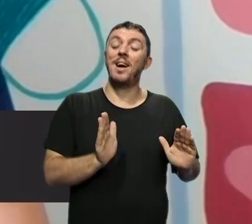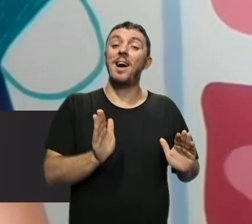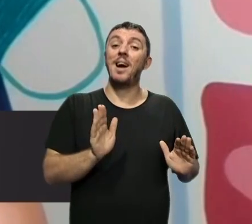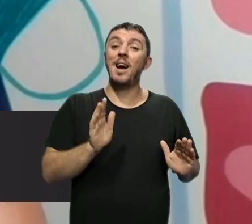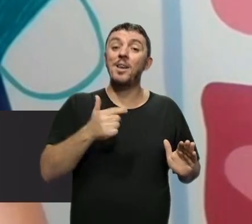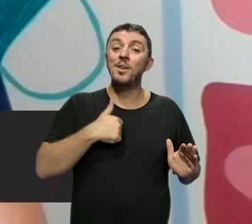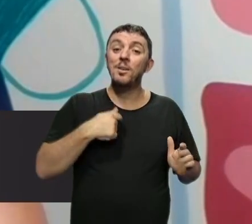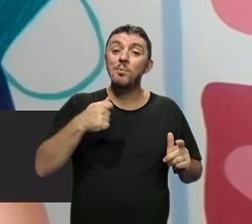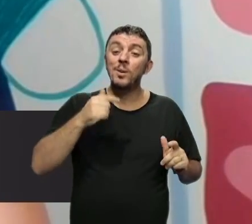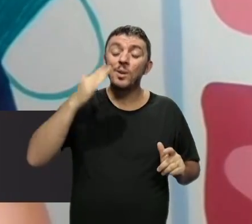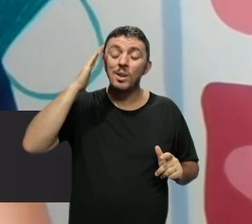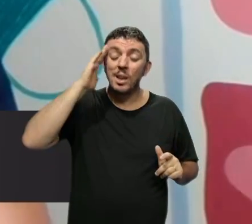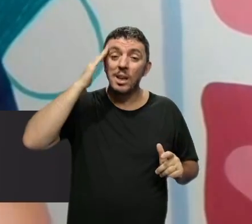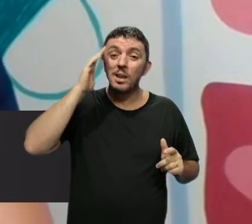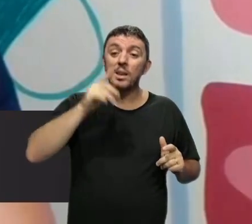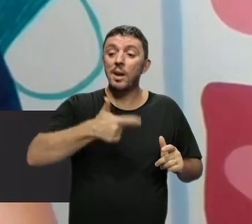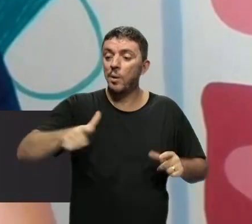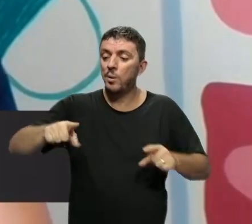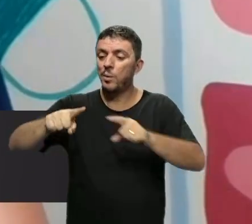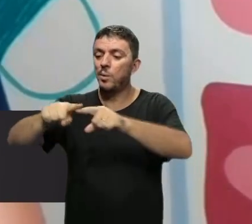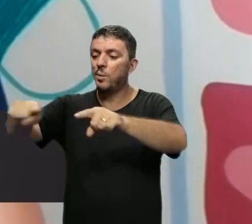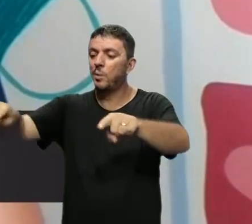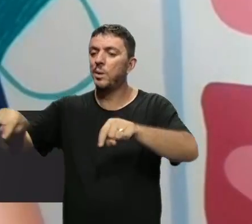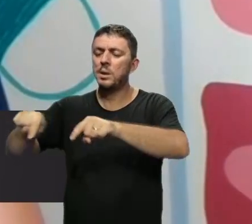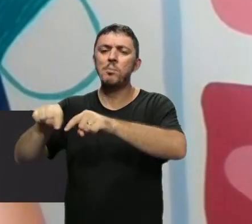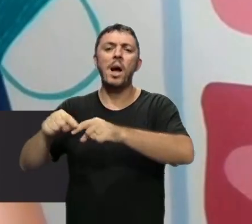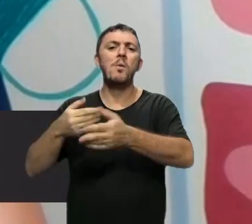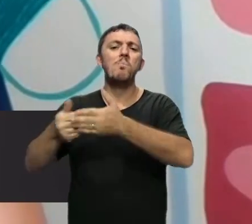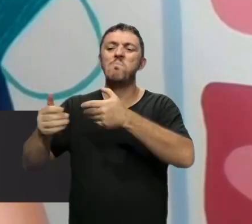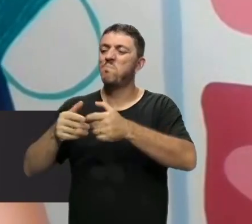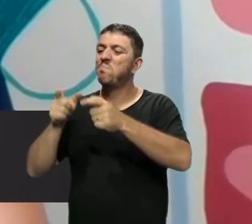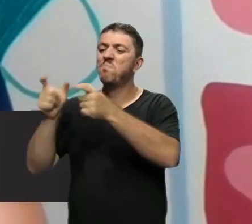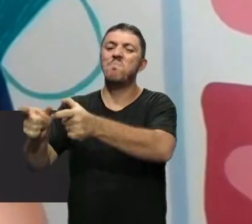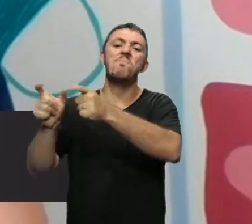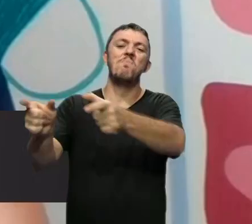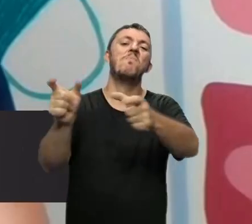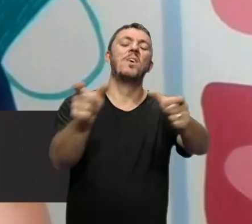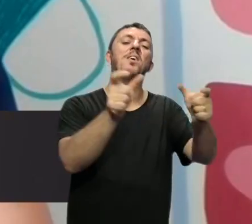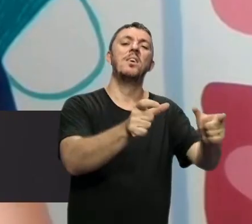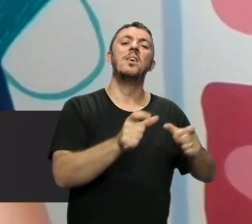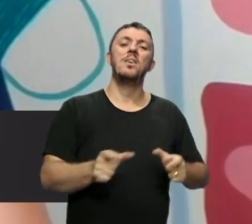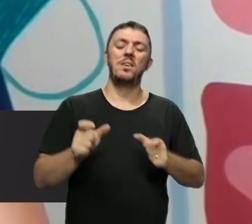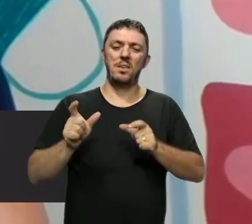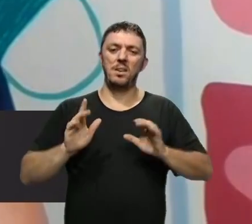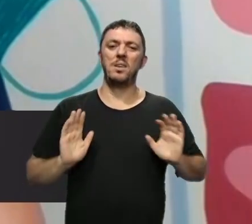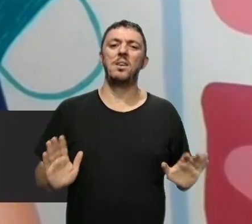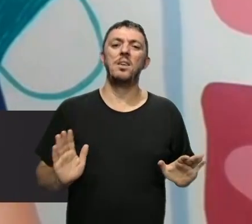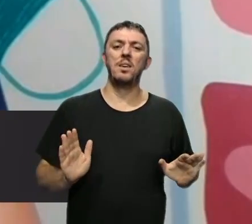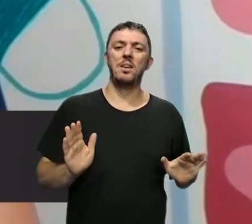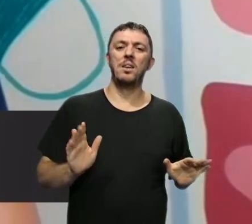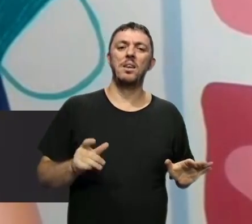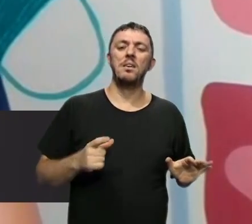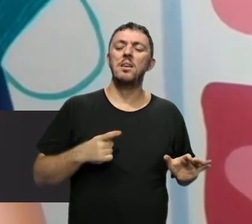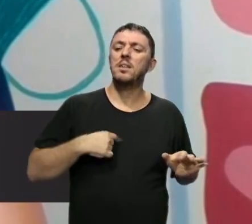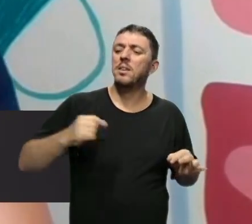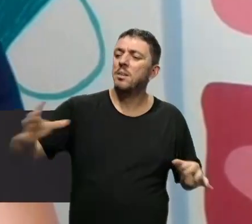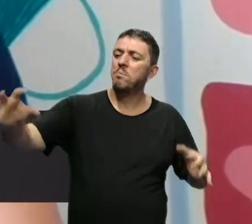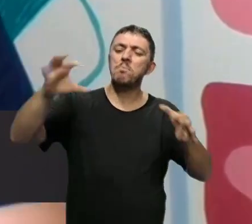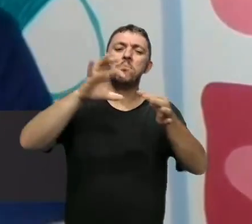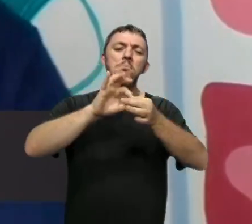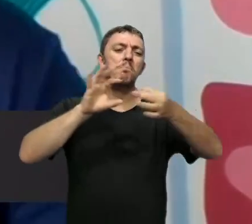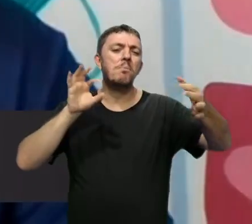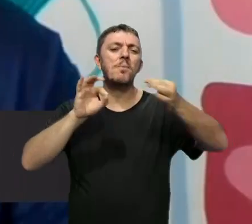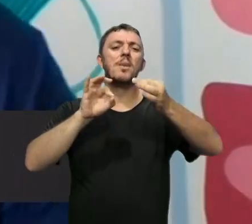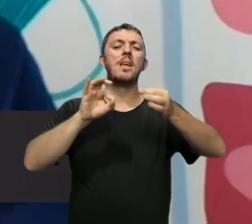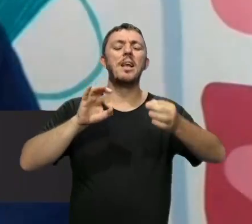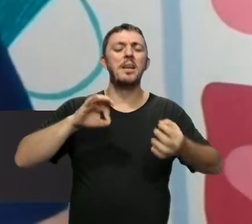espaço da escola pode ser qualquer espaço, que a escola acontece na relação com o mundo. Depois